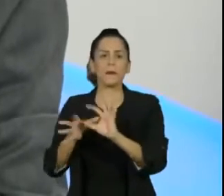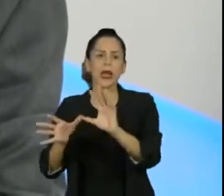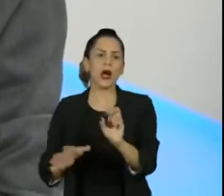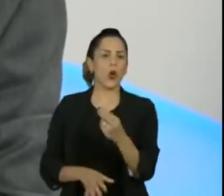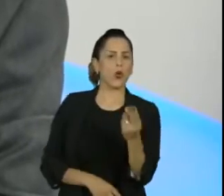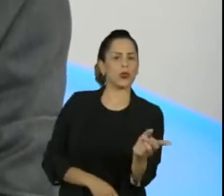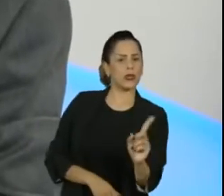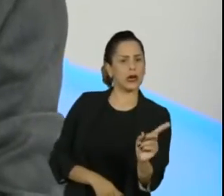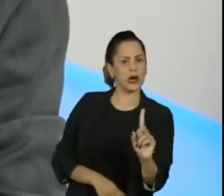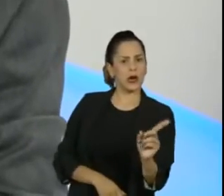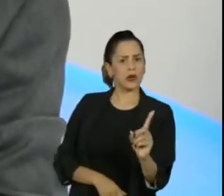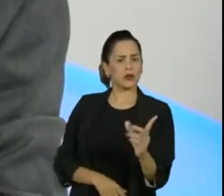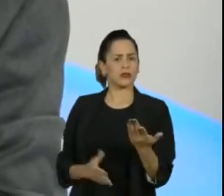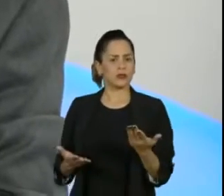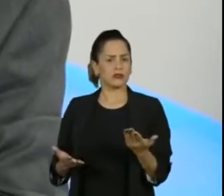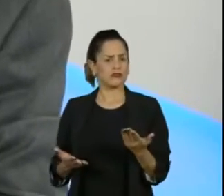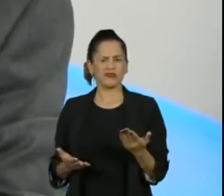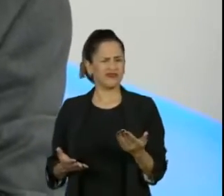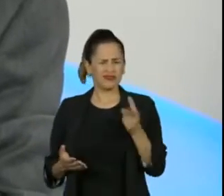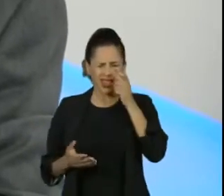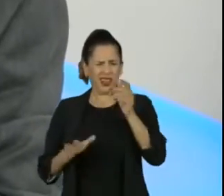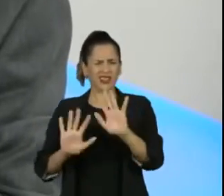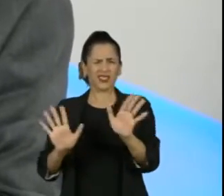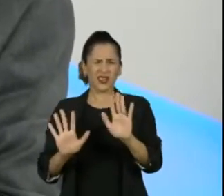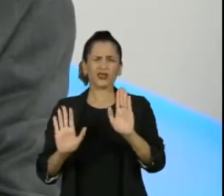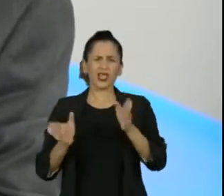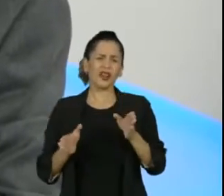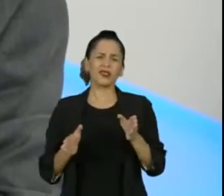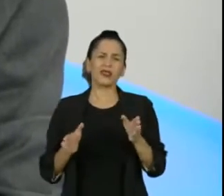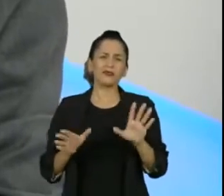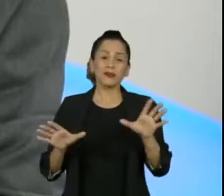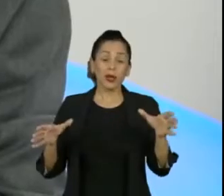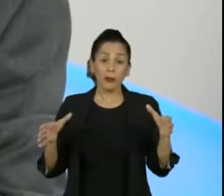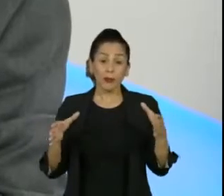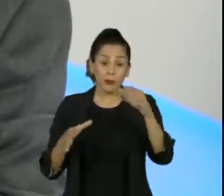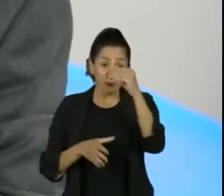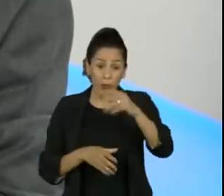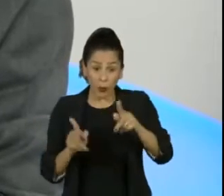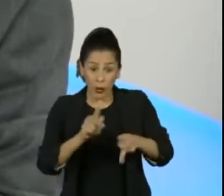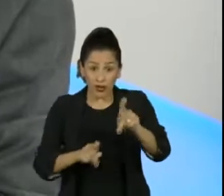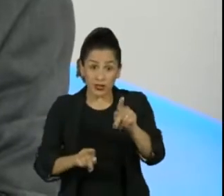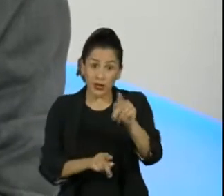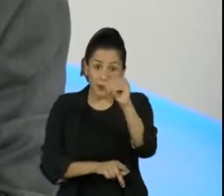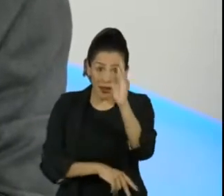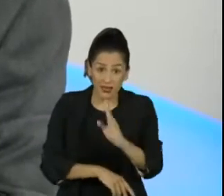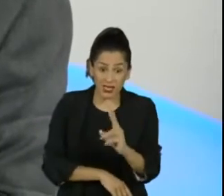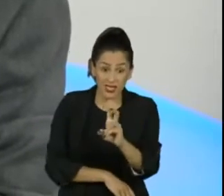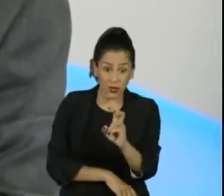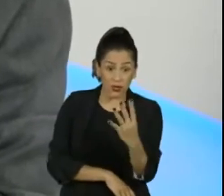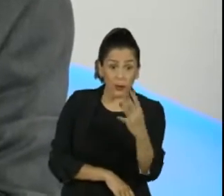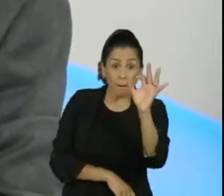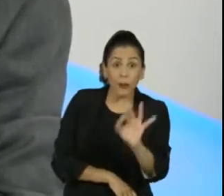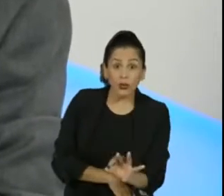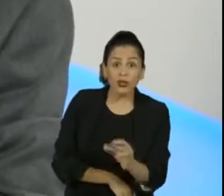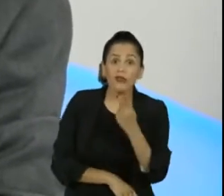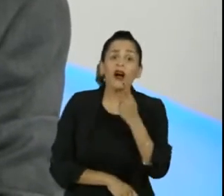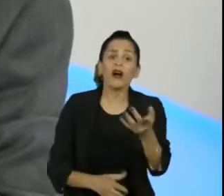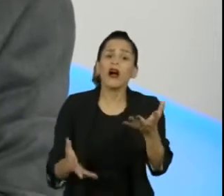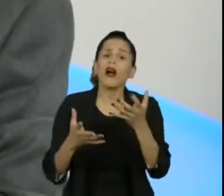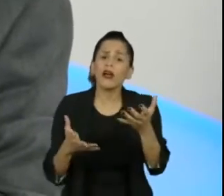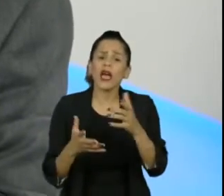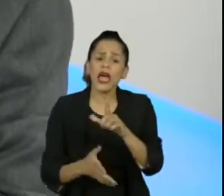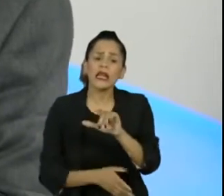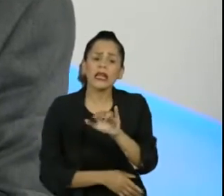é, não interessa. 54 milhões de brasileiros, 53, sei lá quanto, falar assim, não, nós queremos liberalismo,